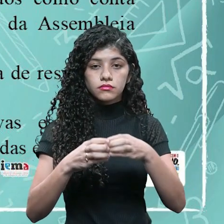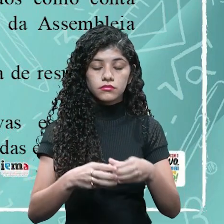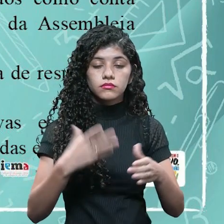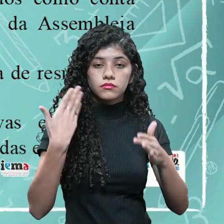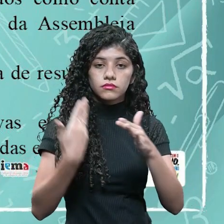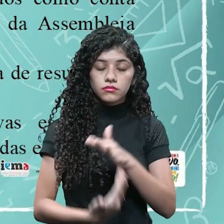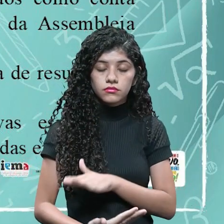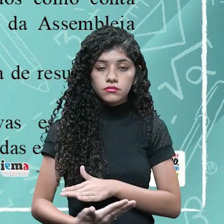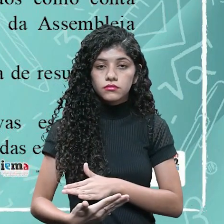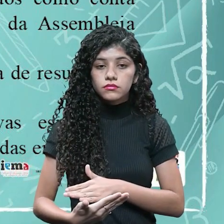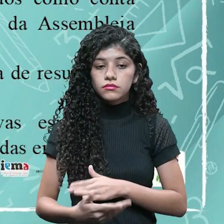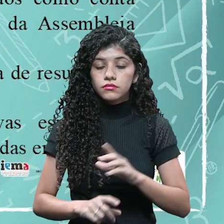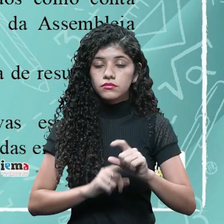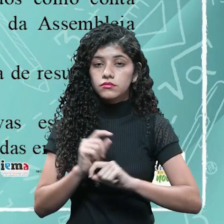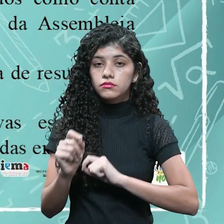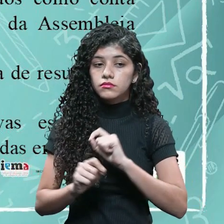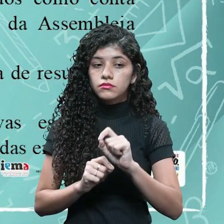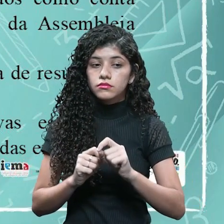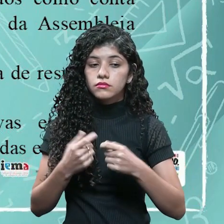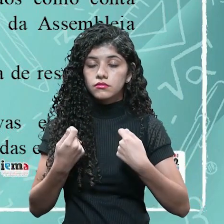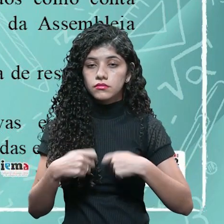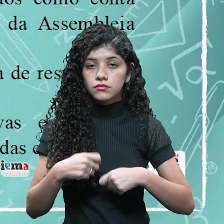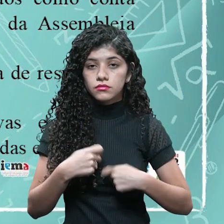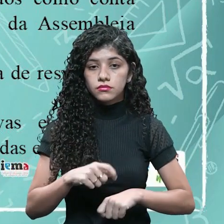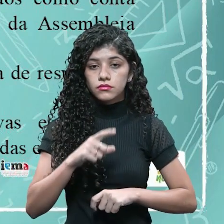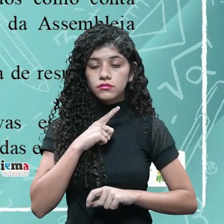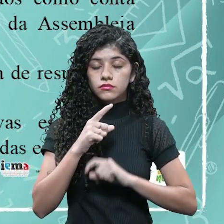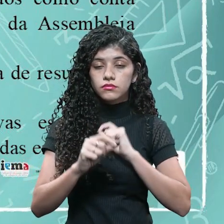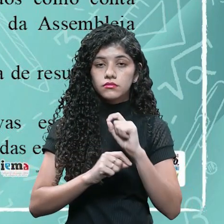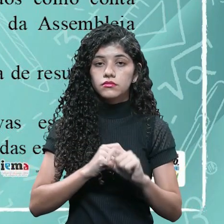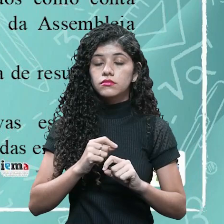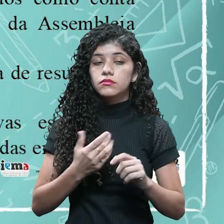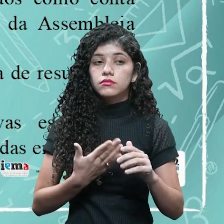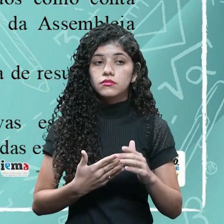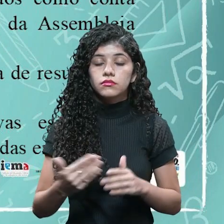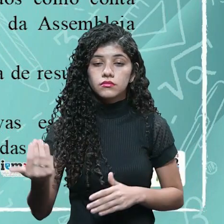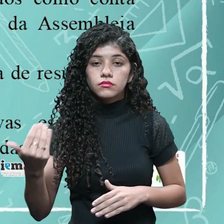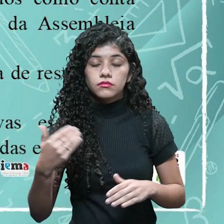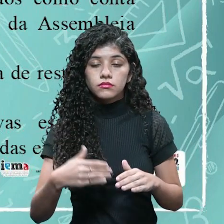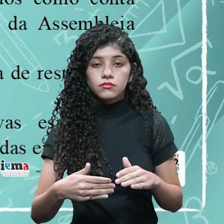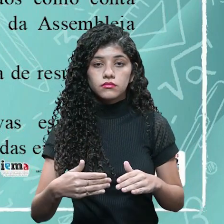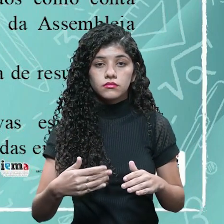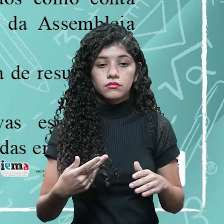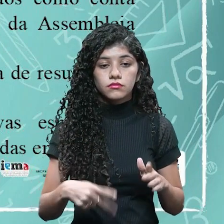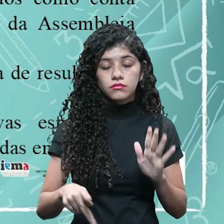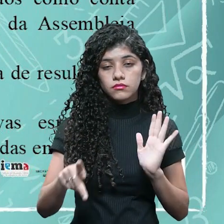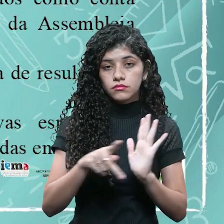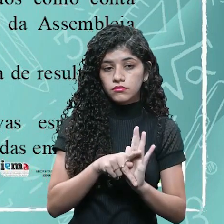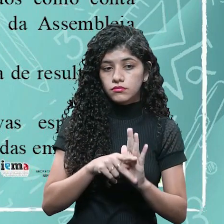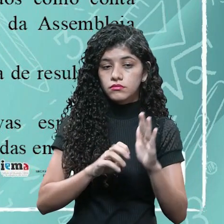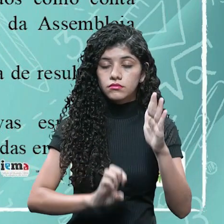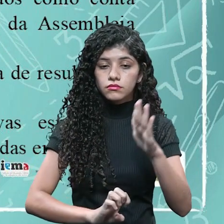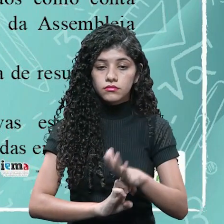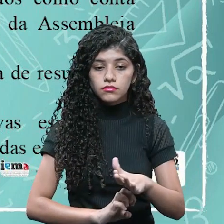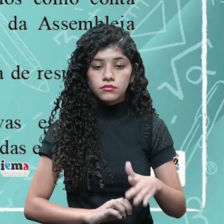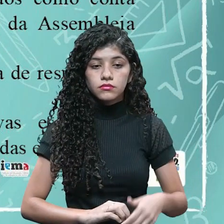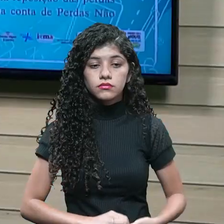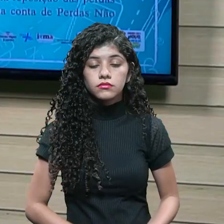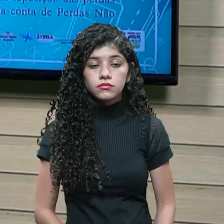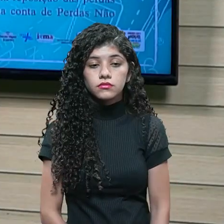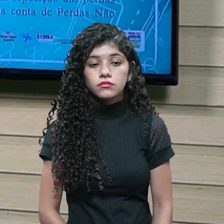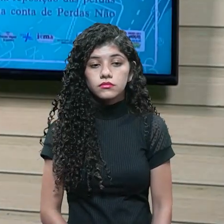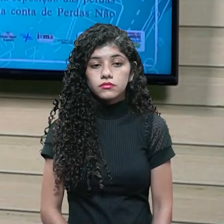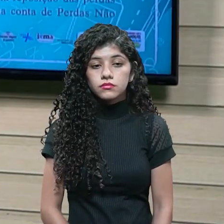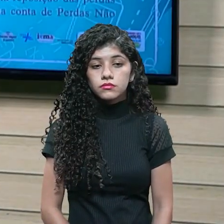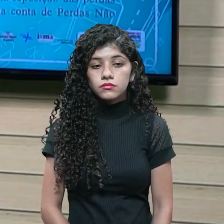pela reposição das perdas apuradas, estas devem ser debitadas do patrimônio líquido da conta perdas não cobertas pelos cooperados.